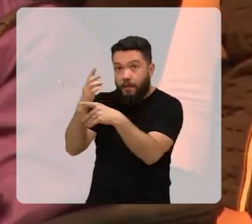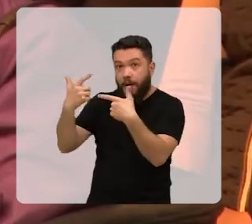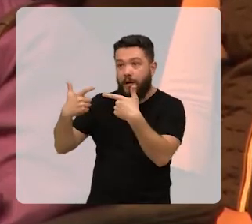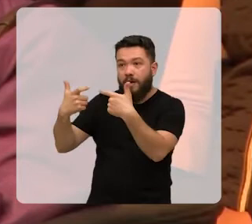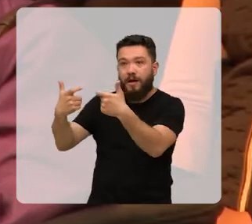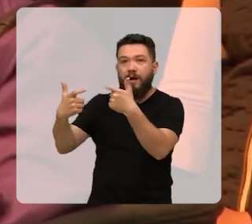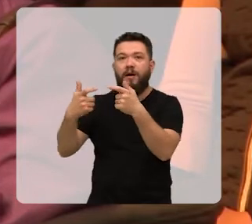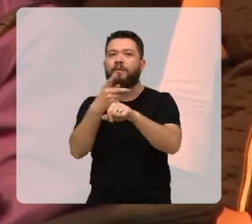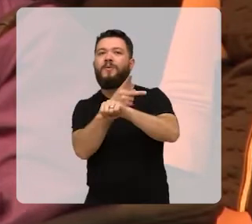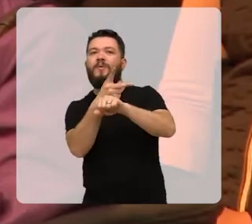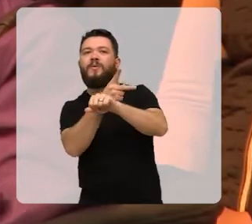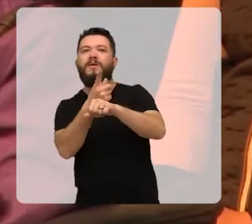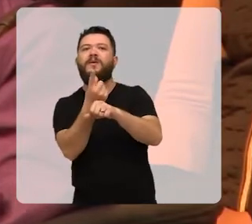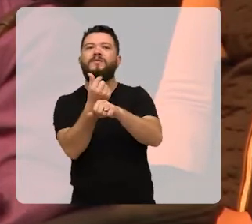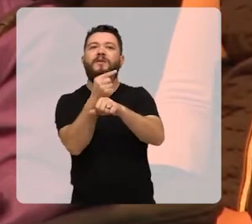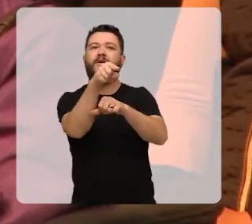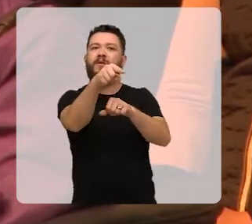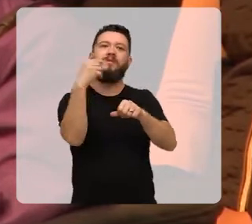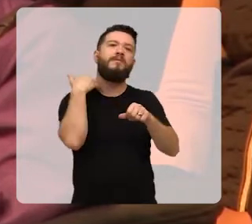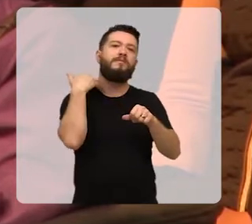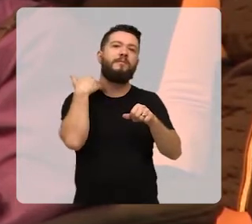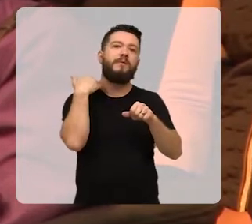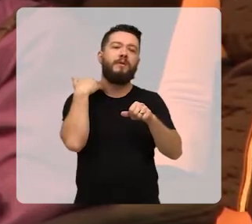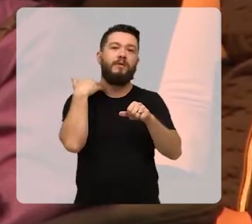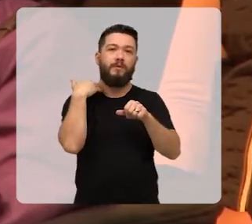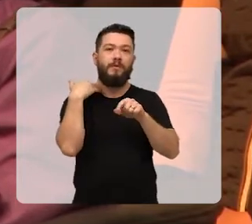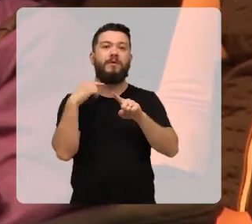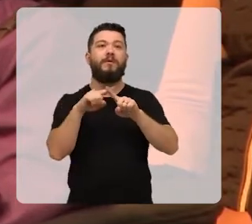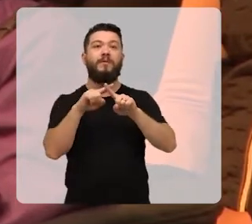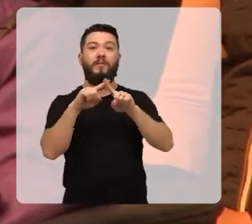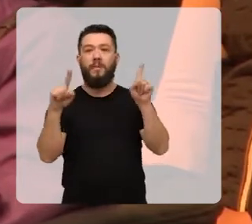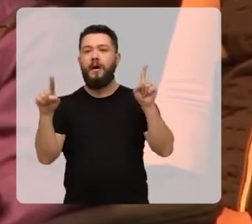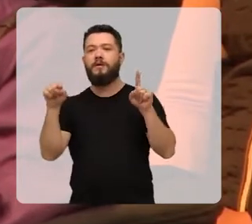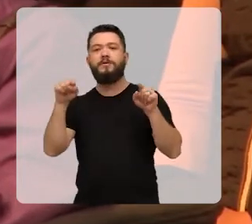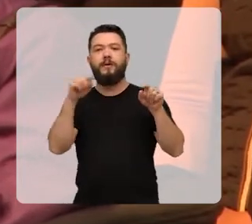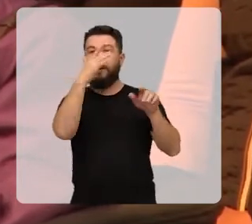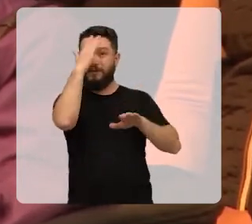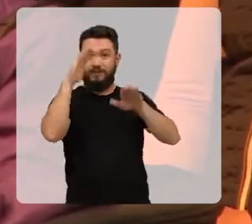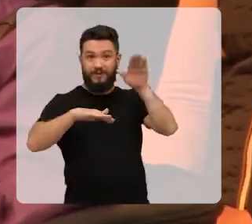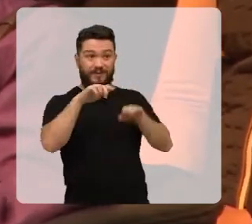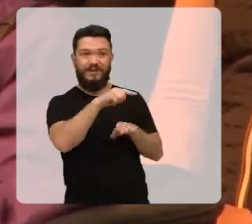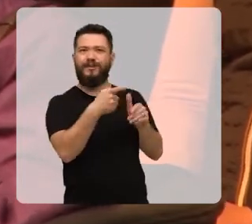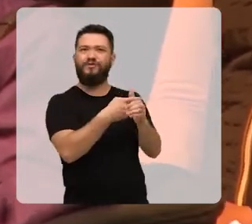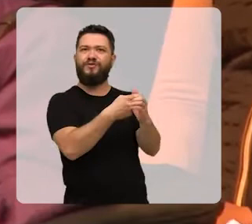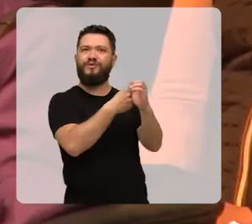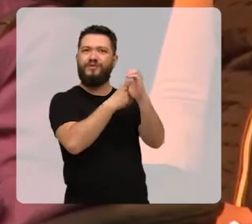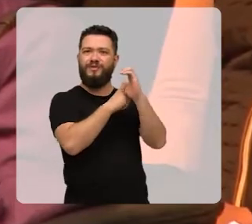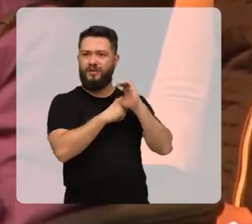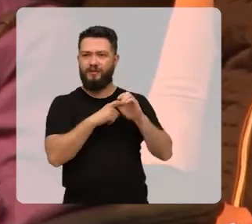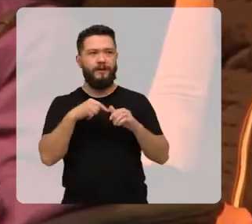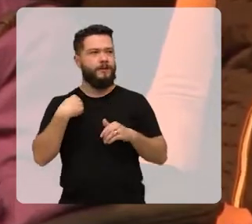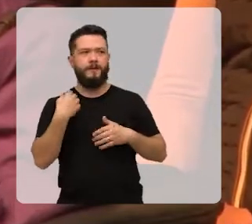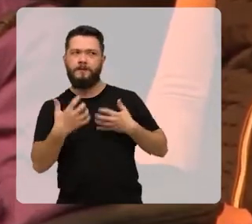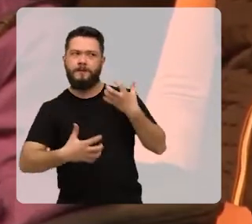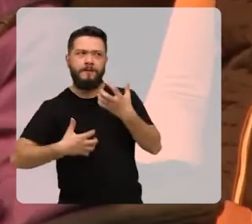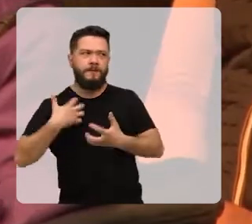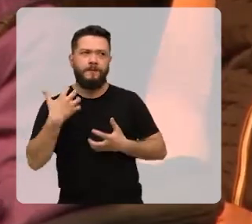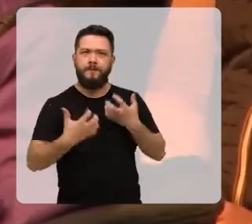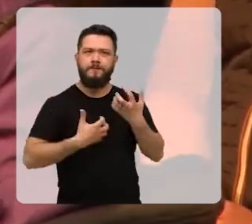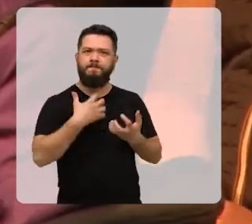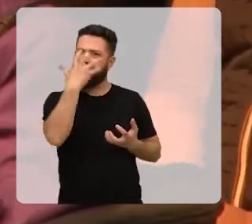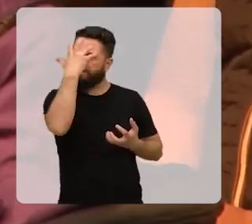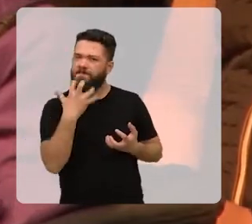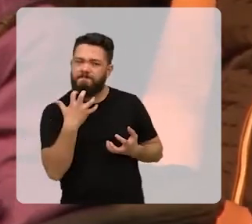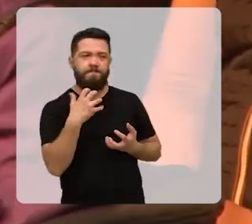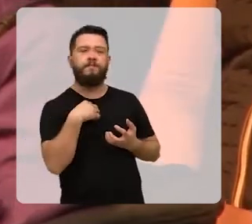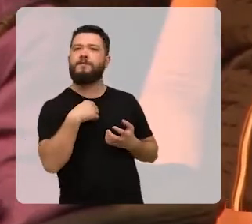entregaram os judeus aos nazistas por falta de pagamento. Os professores e servidores públicos judaicos